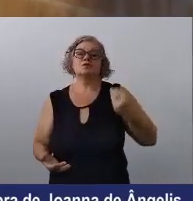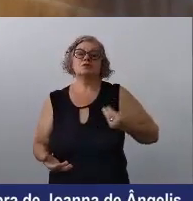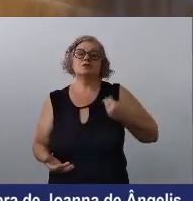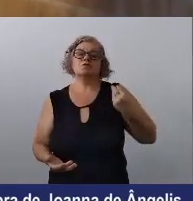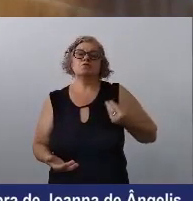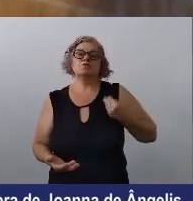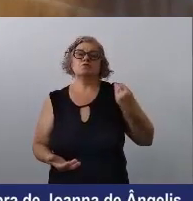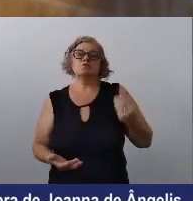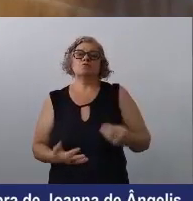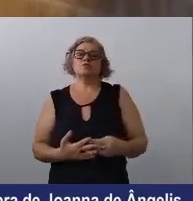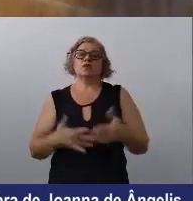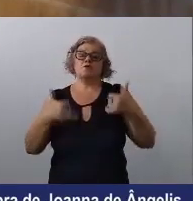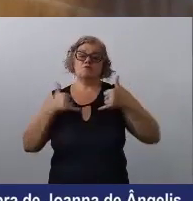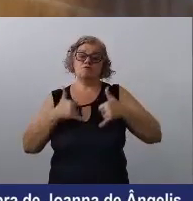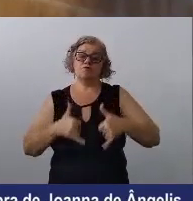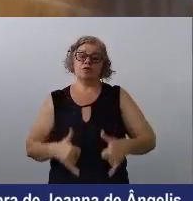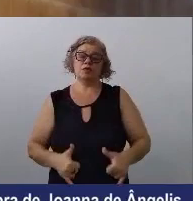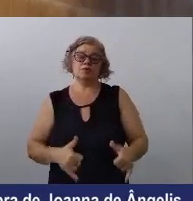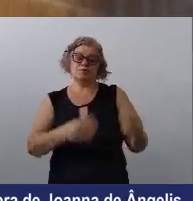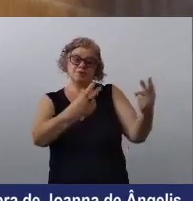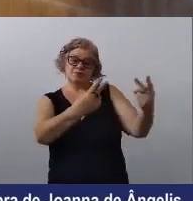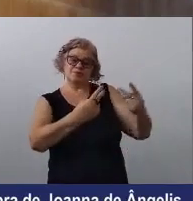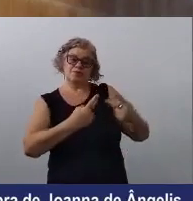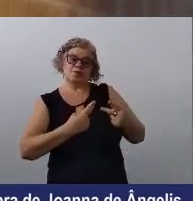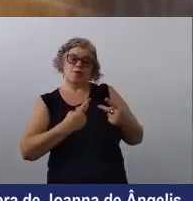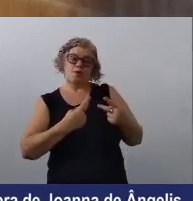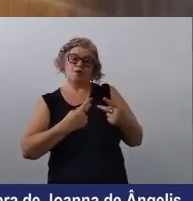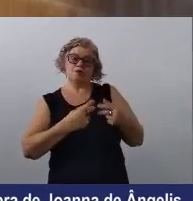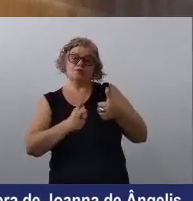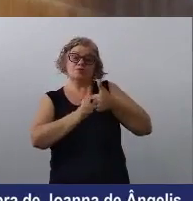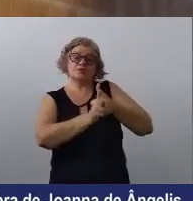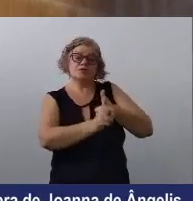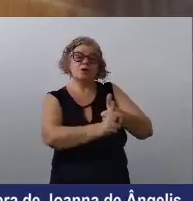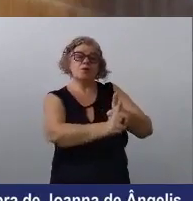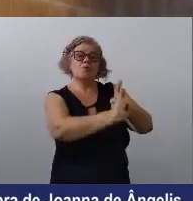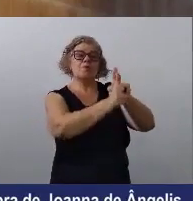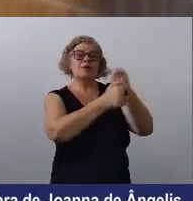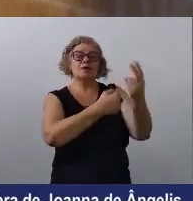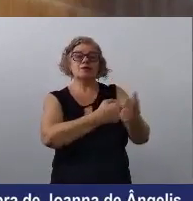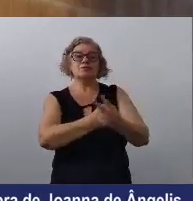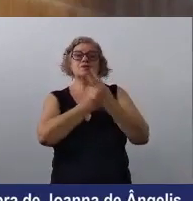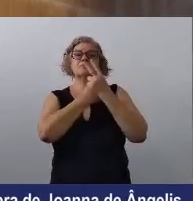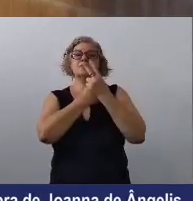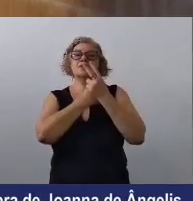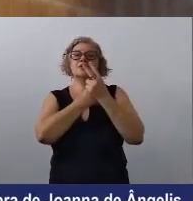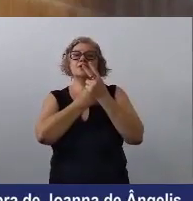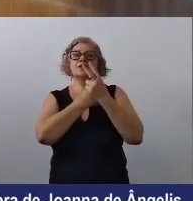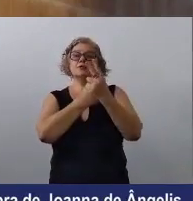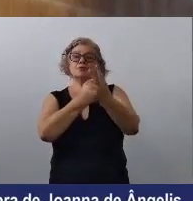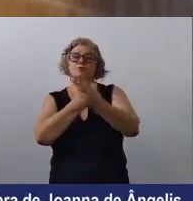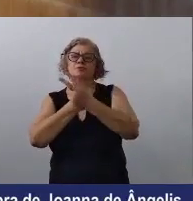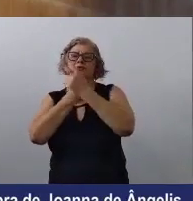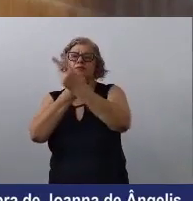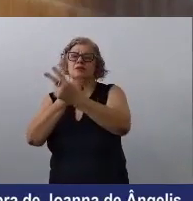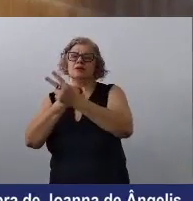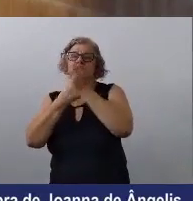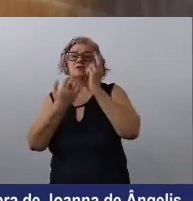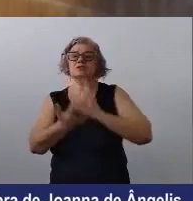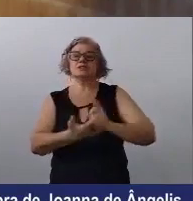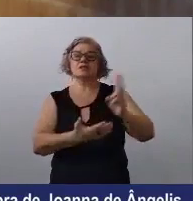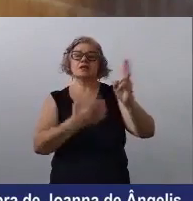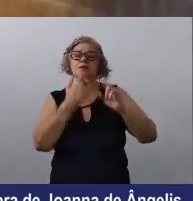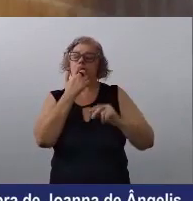vida, vibra por nós, nos acompanha, nos ampara, nos